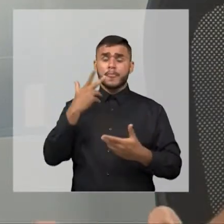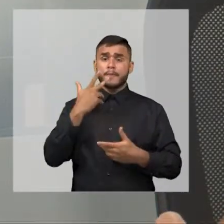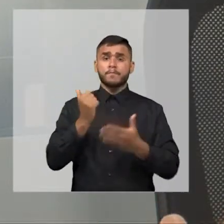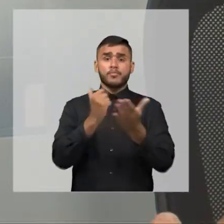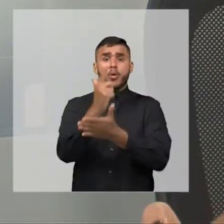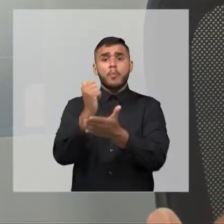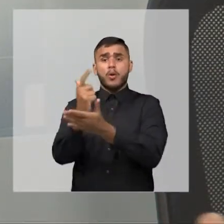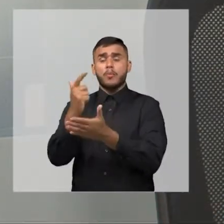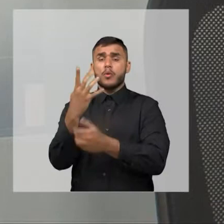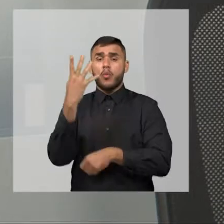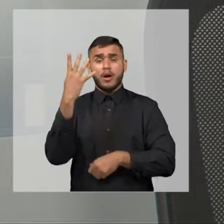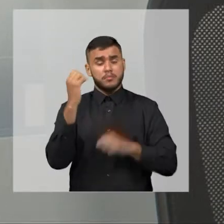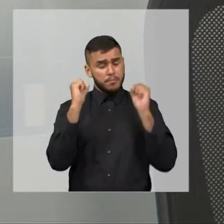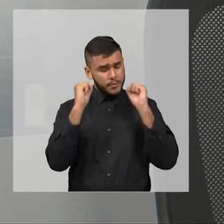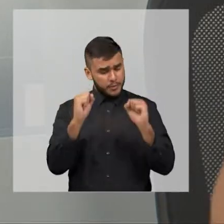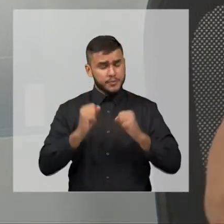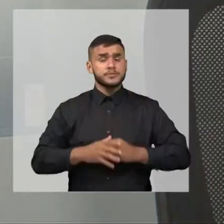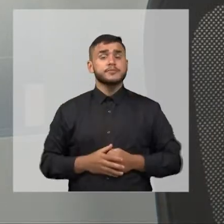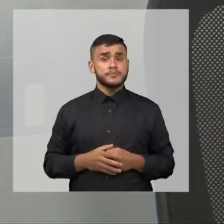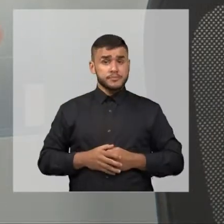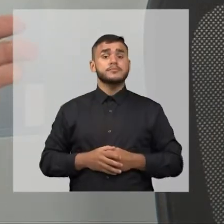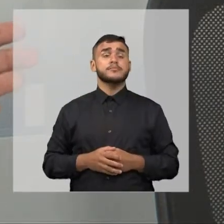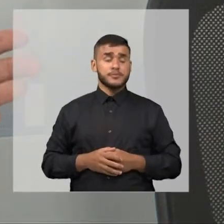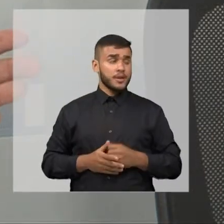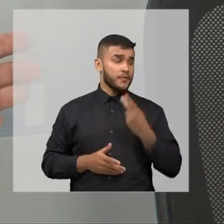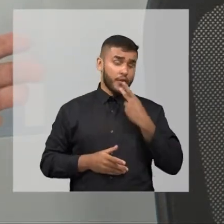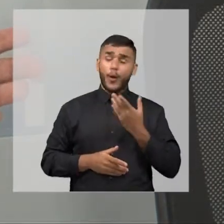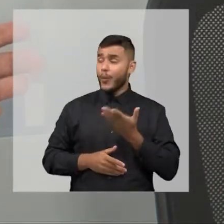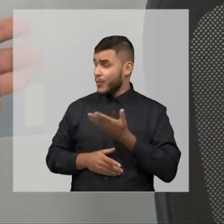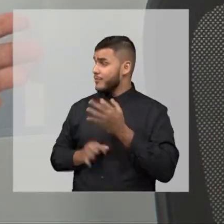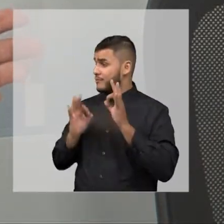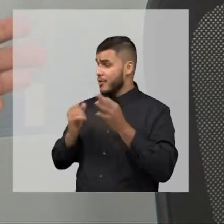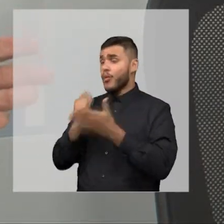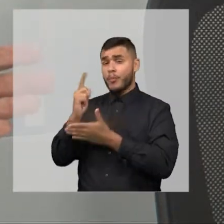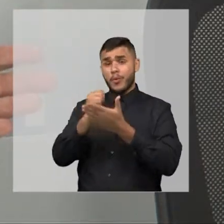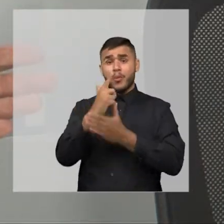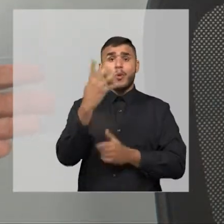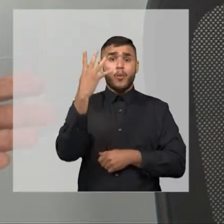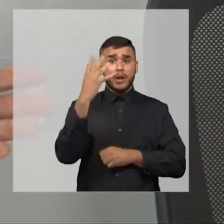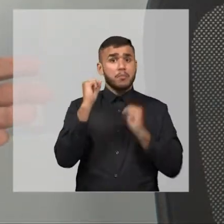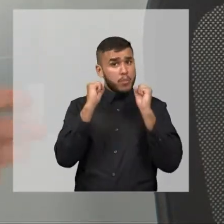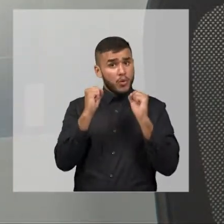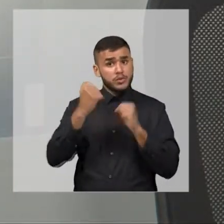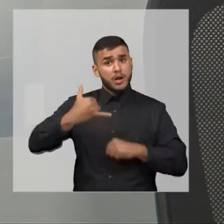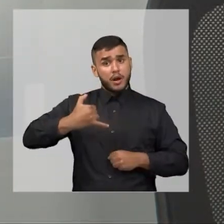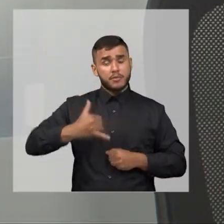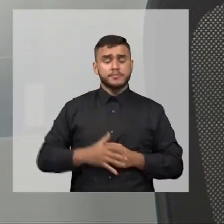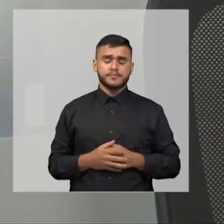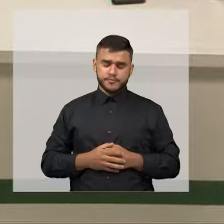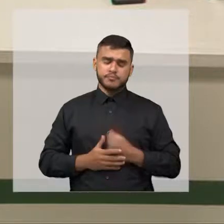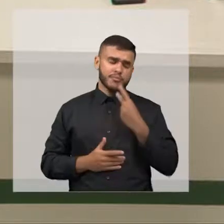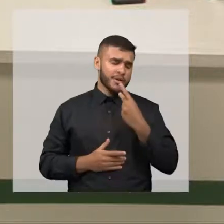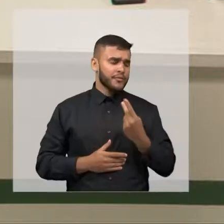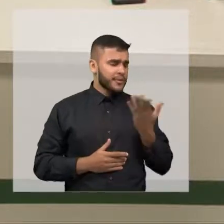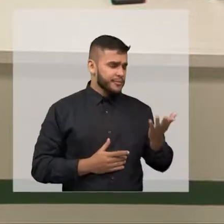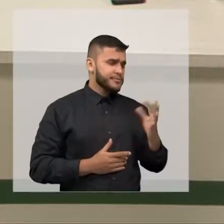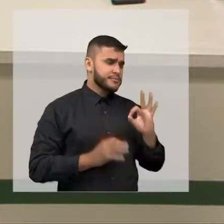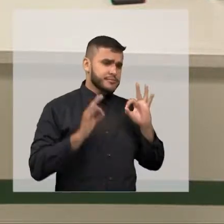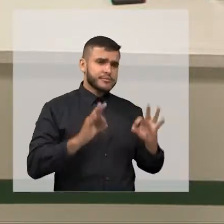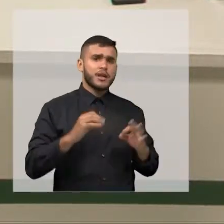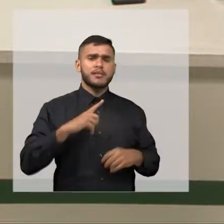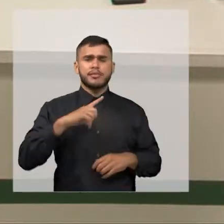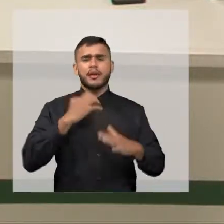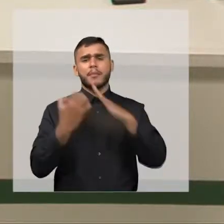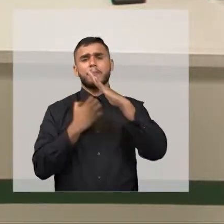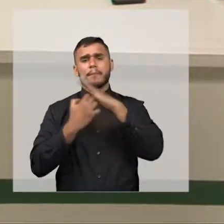comprar 4 agora. Em vez de ter uma, você pode ter 4. Existe o lobby por trás, em todo local do mundo, né, das